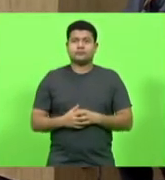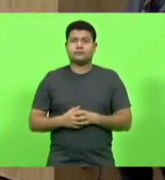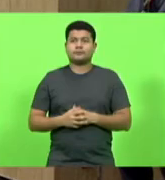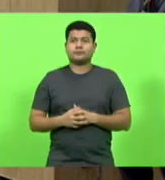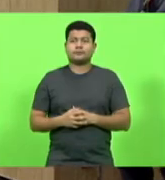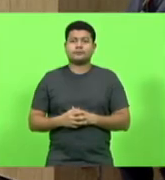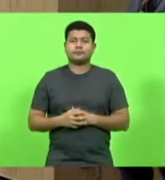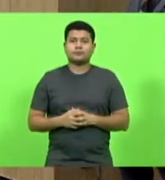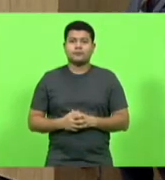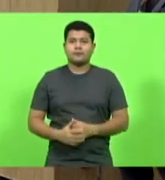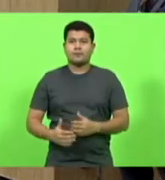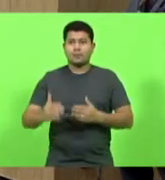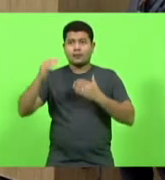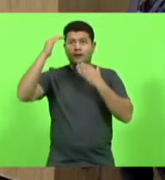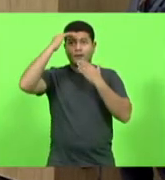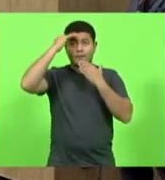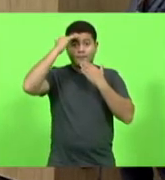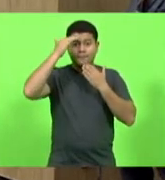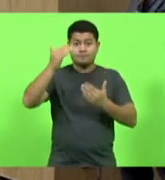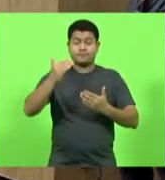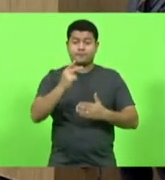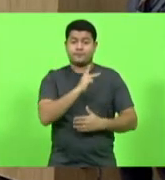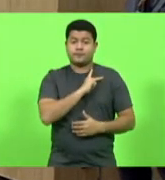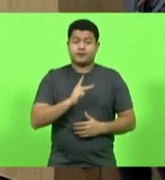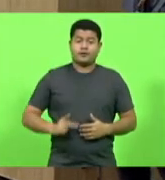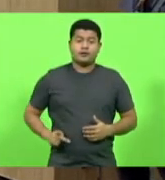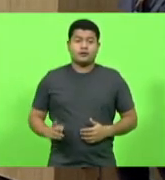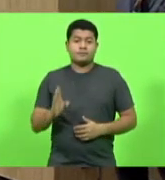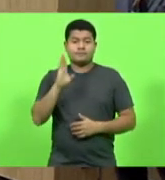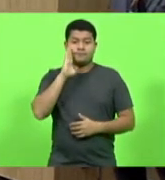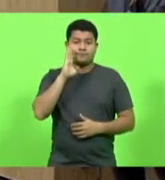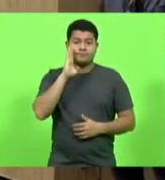Obrigado, presidente Berlanda.